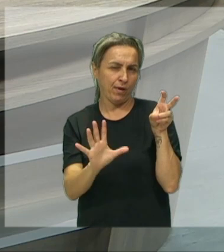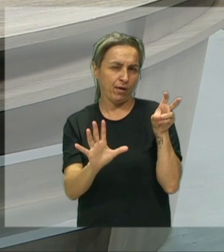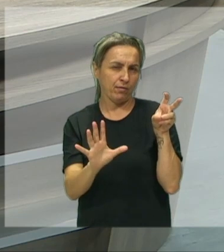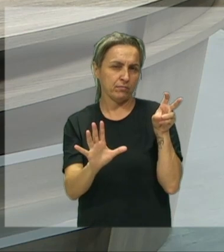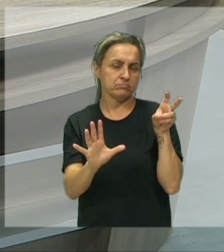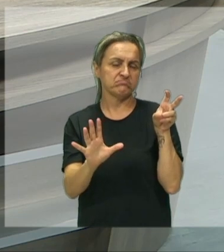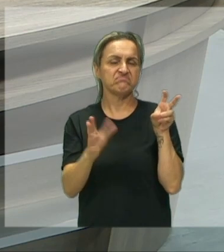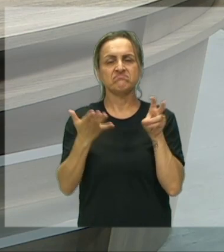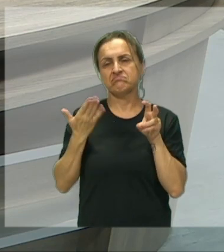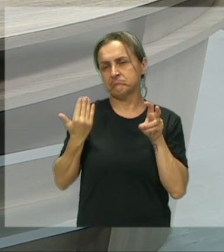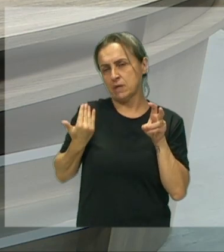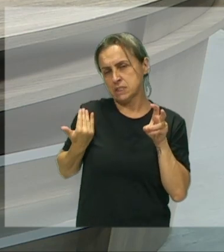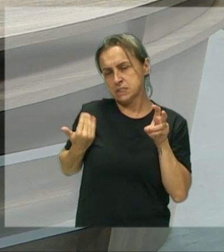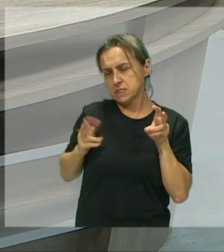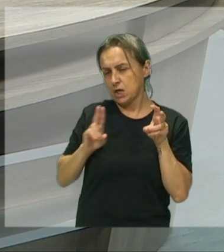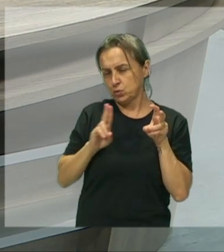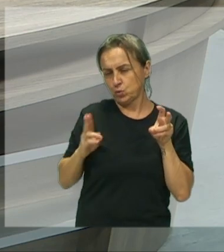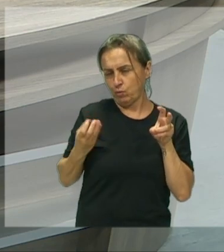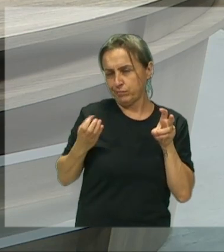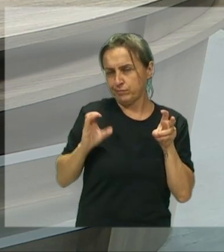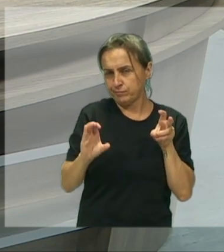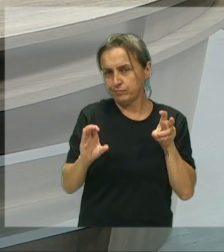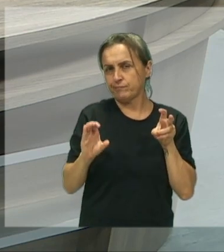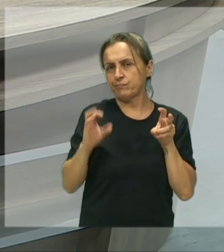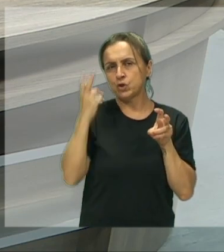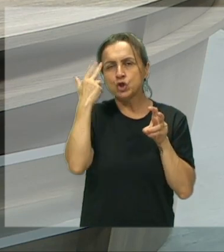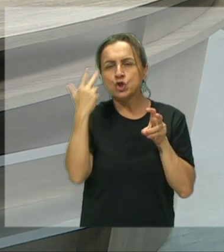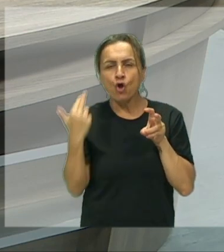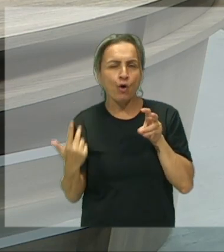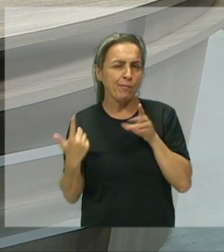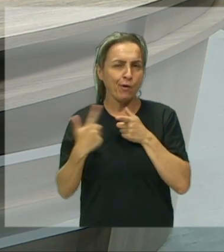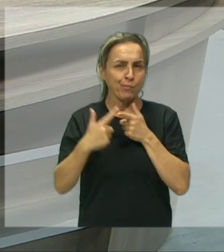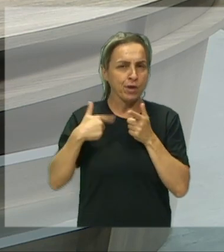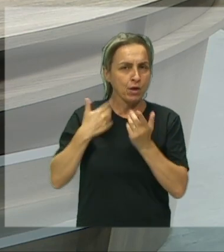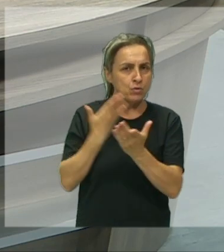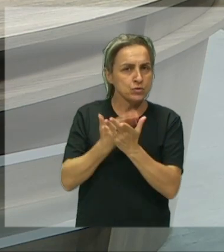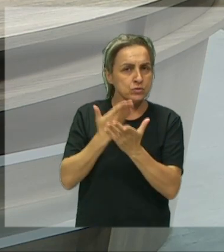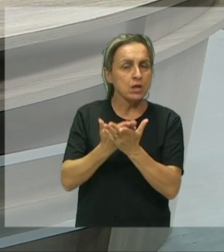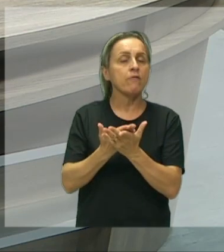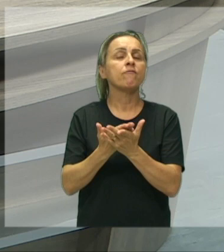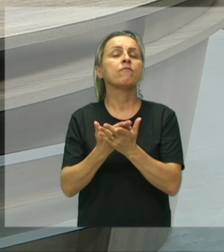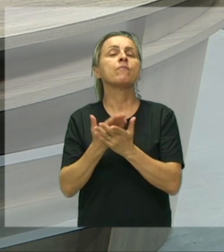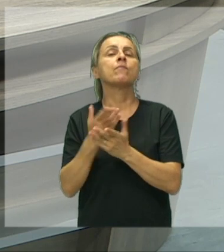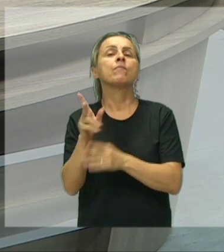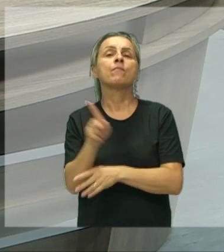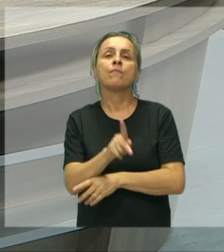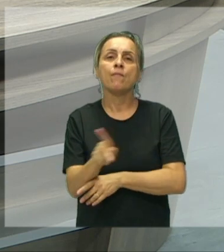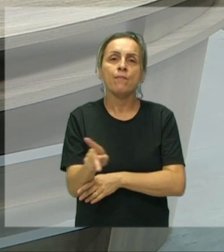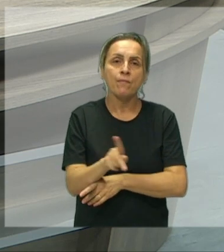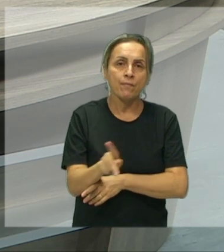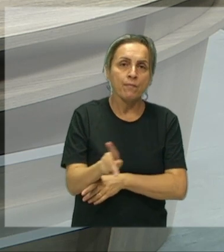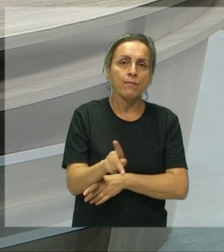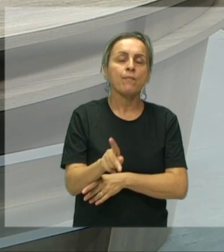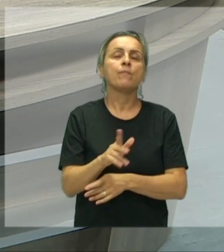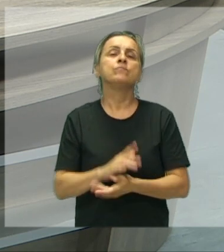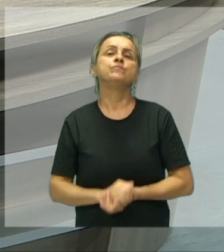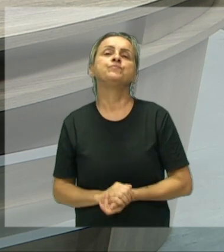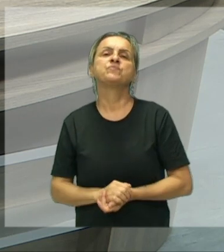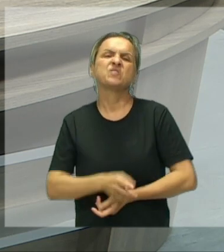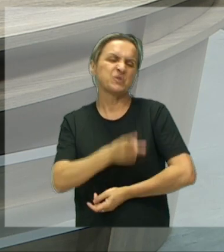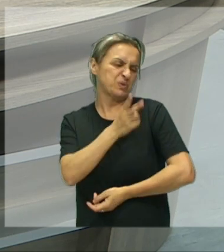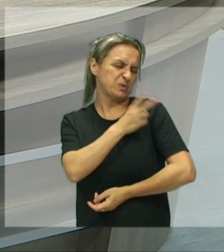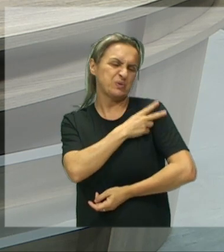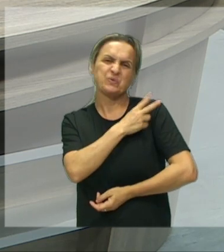que era como se chamavam as pessoas que estudavam para ser professora primária, né? Fazia o antigo segundo grau como professor